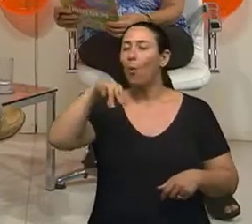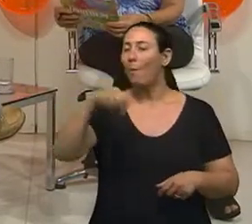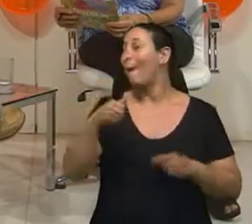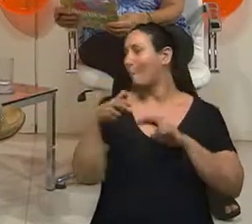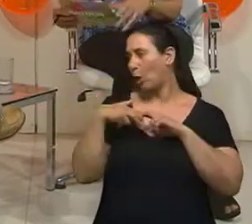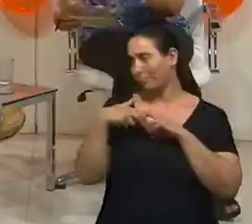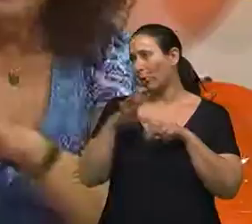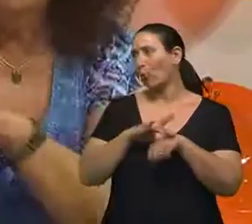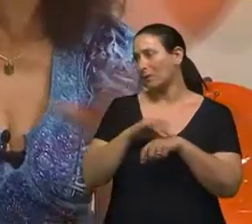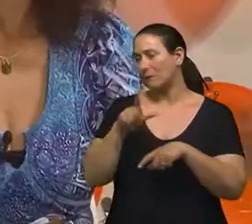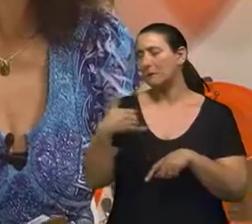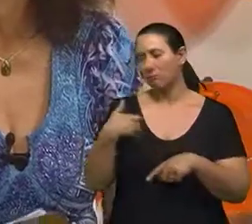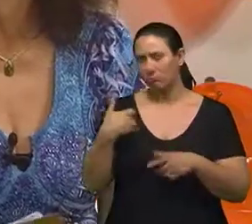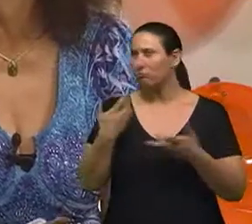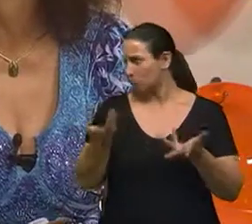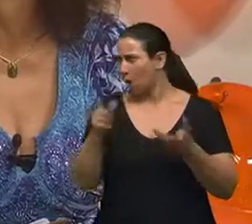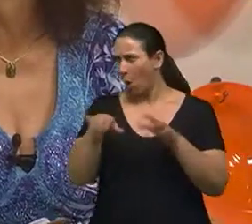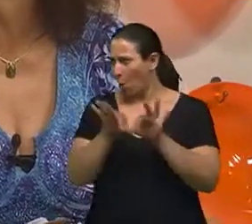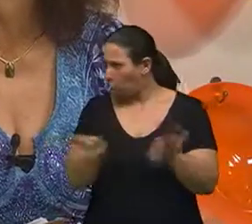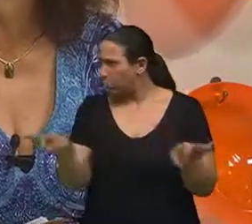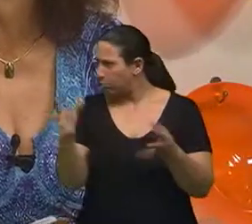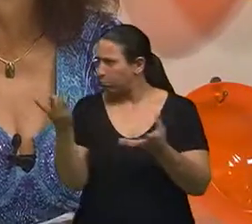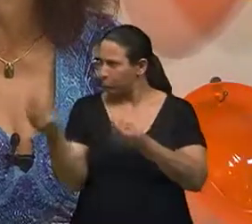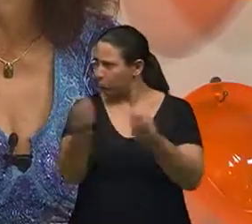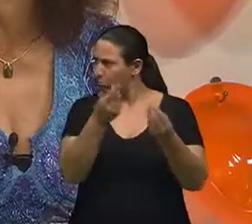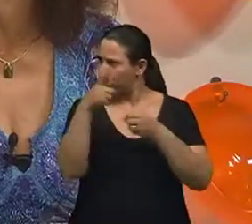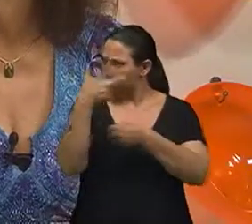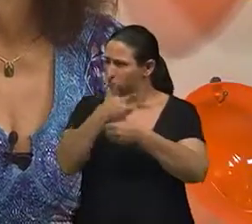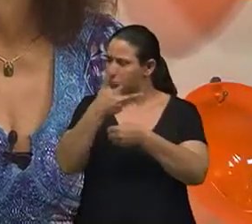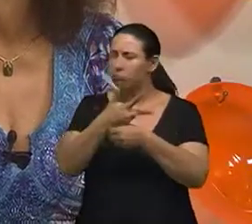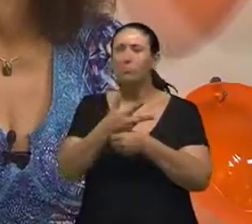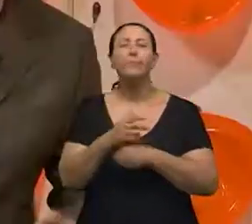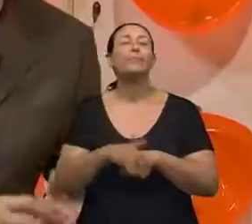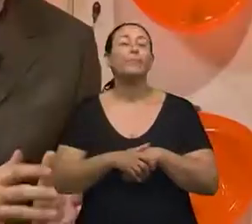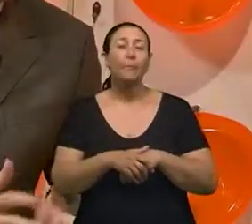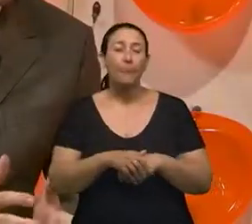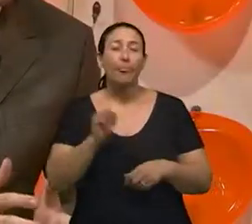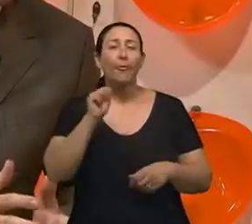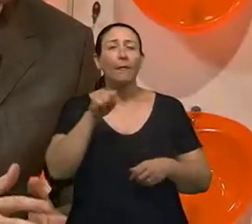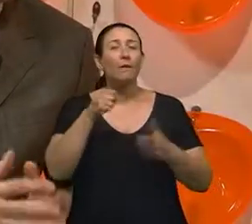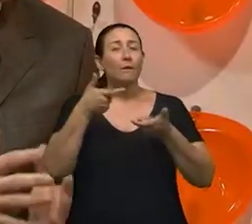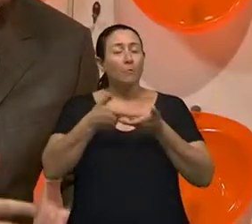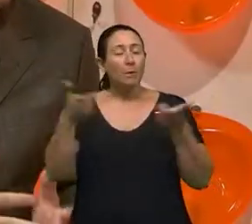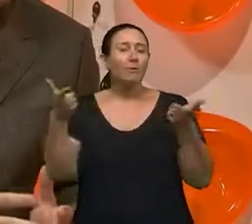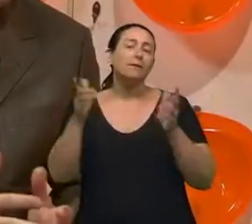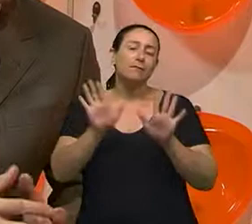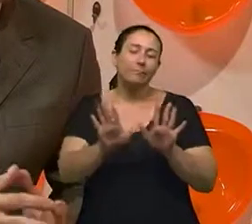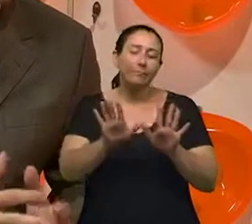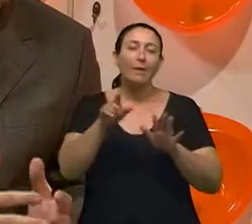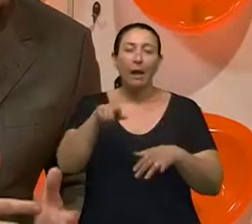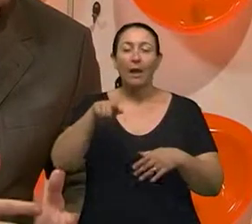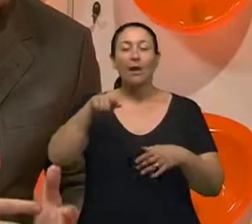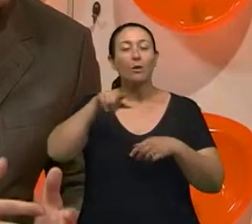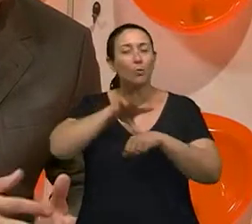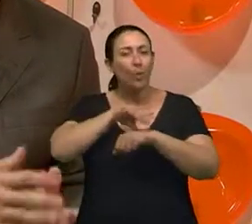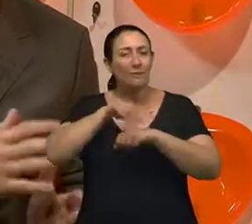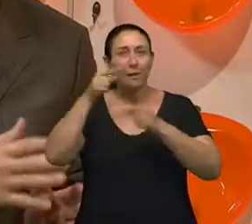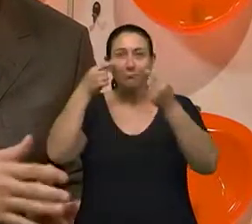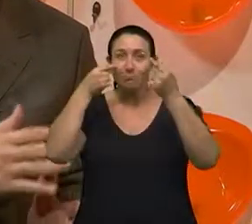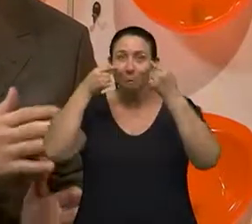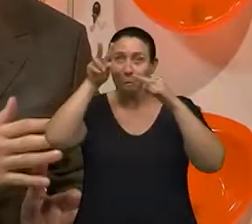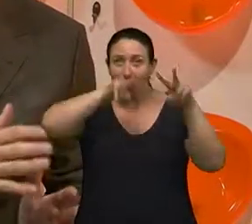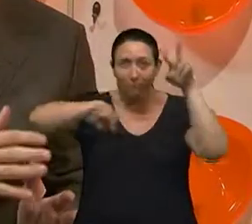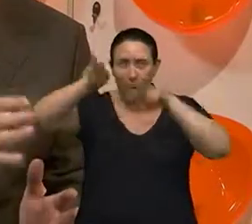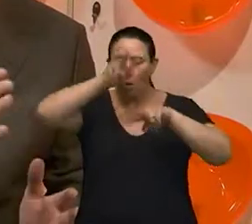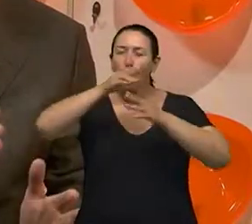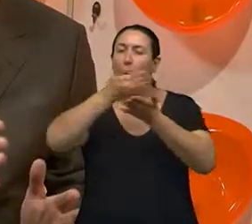idade, está comum nessa faixa etária, doutor? É, sempre é mais frequente, é mais prevalente essas alterações visuais a